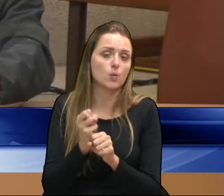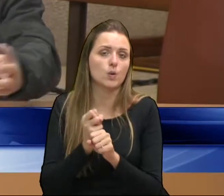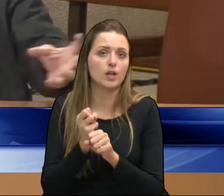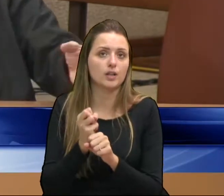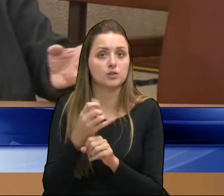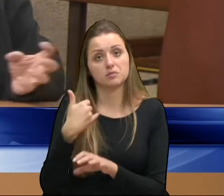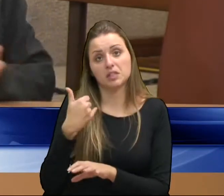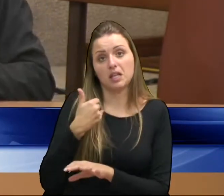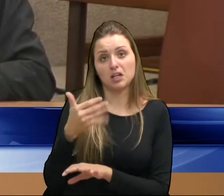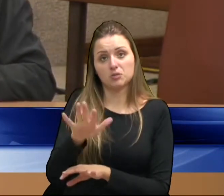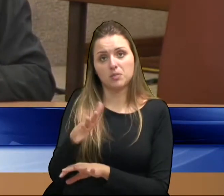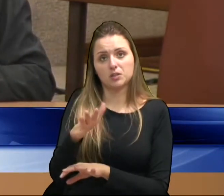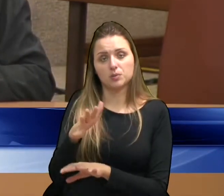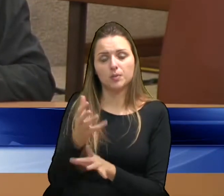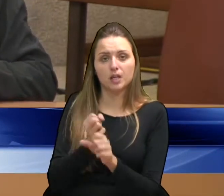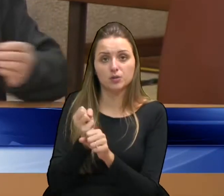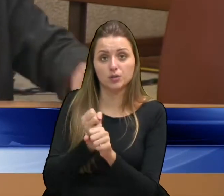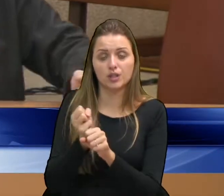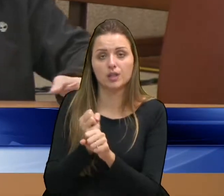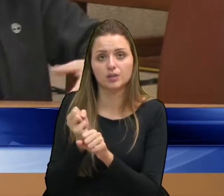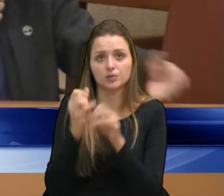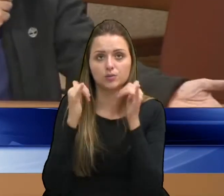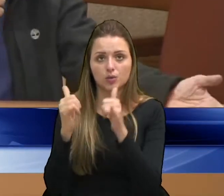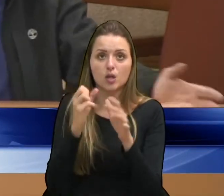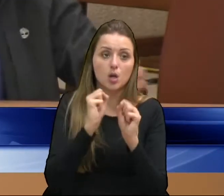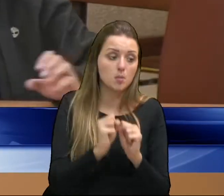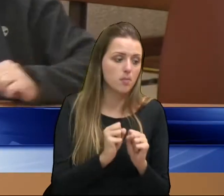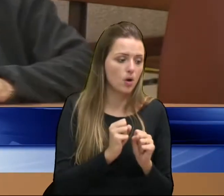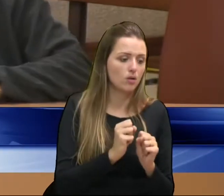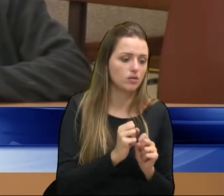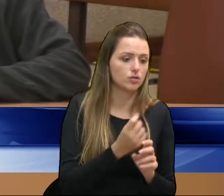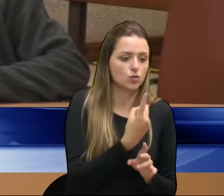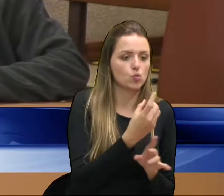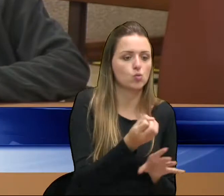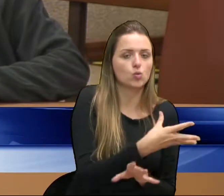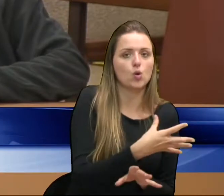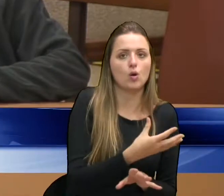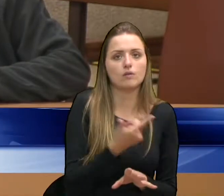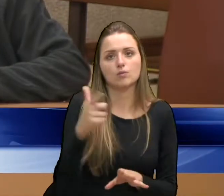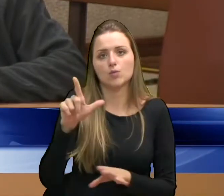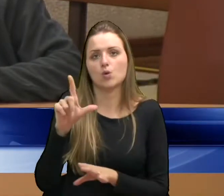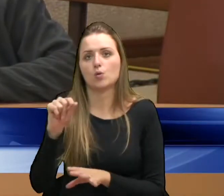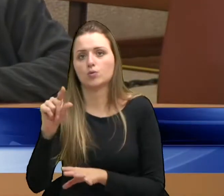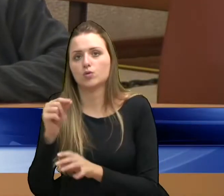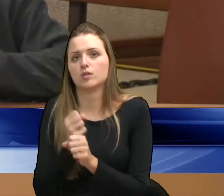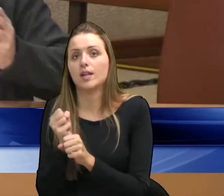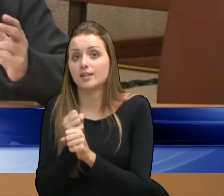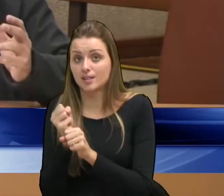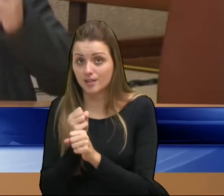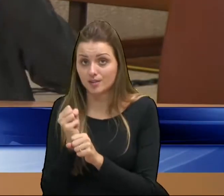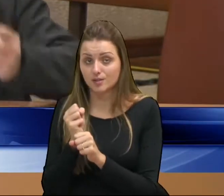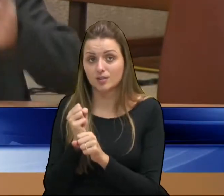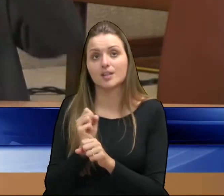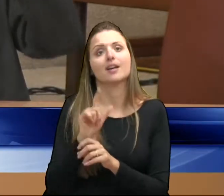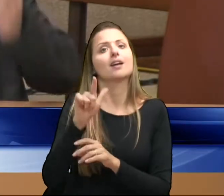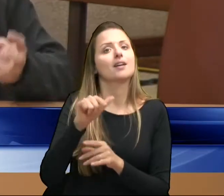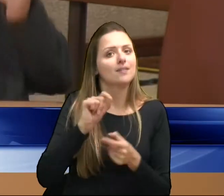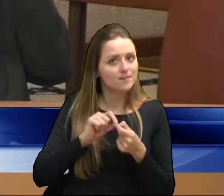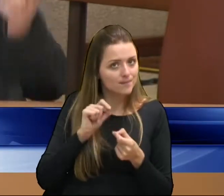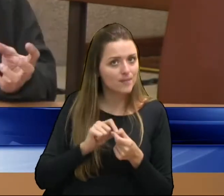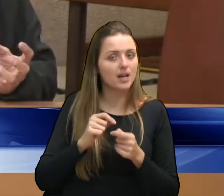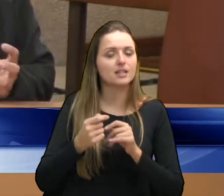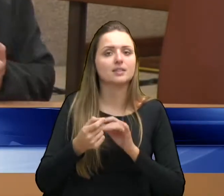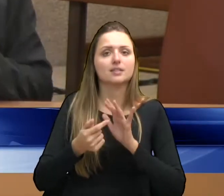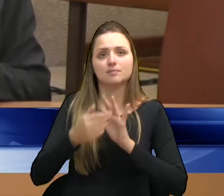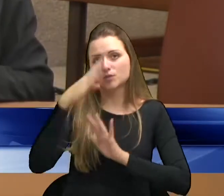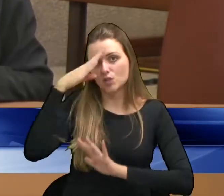média do consórcio, vai poder ter um ônibus 0 e outro de 10 anos, entende? E isso traz reflexo